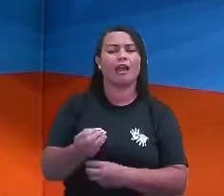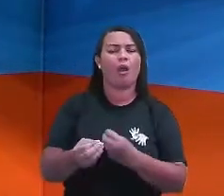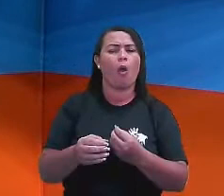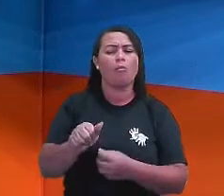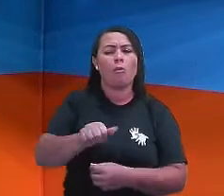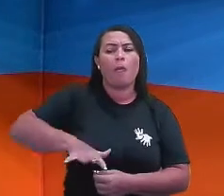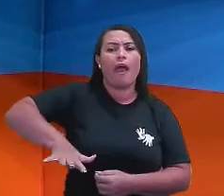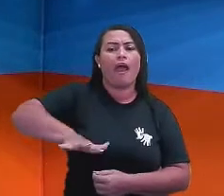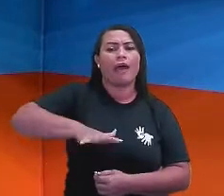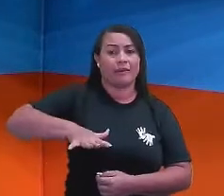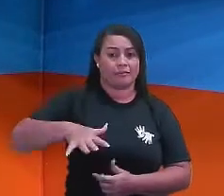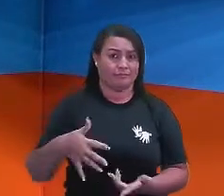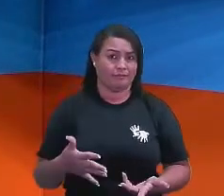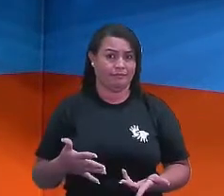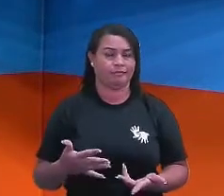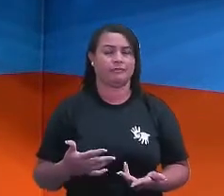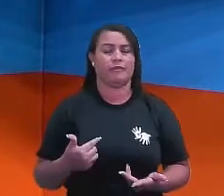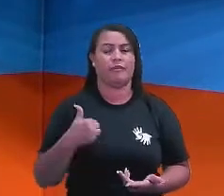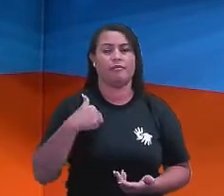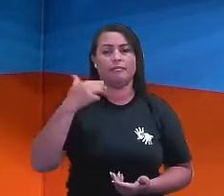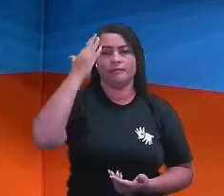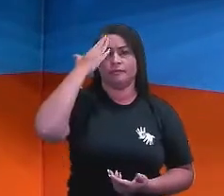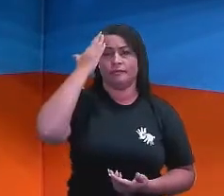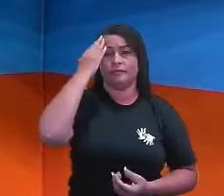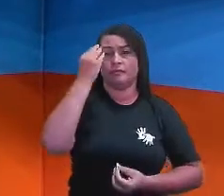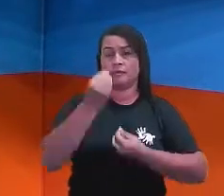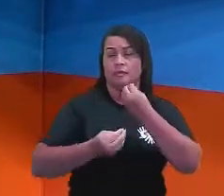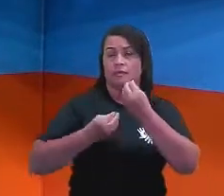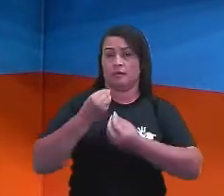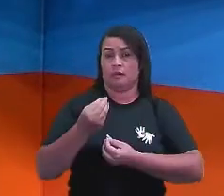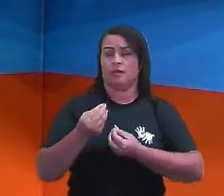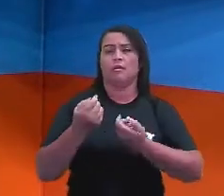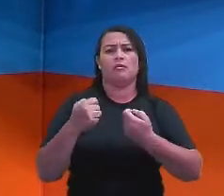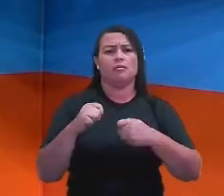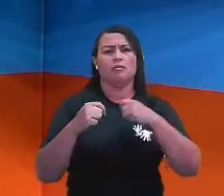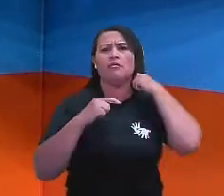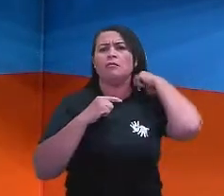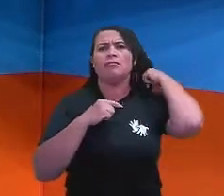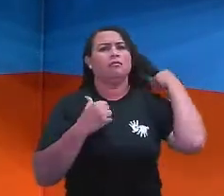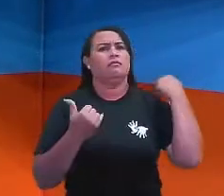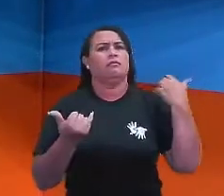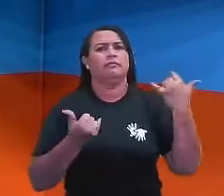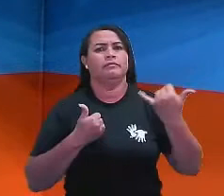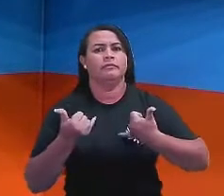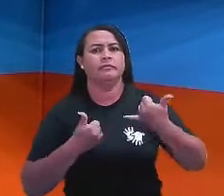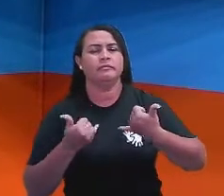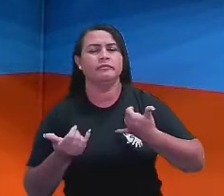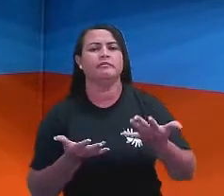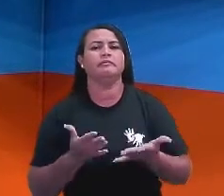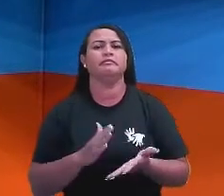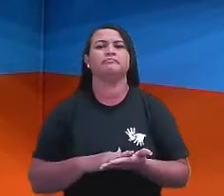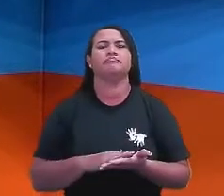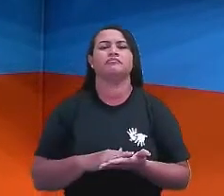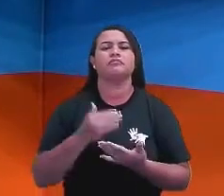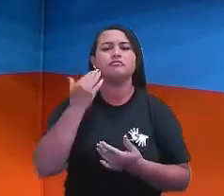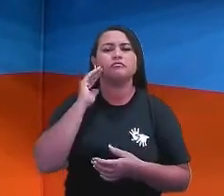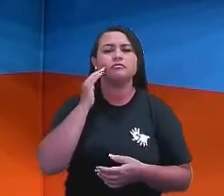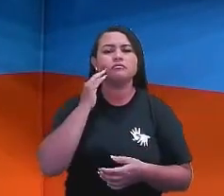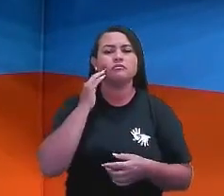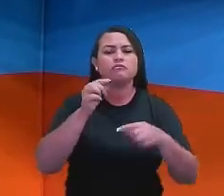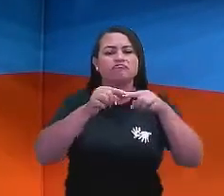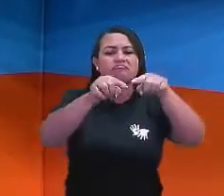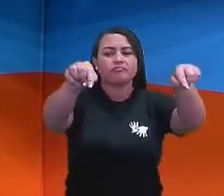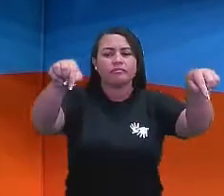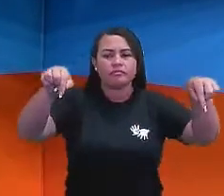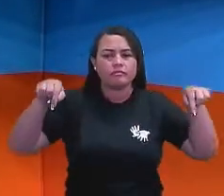para que eu possa saber isso, eu tenho lá as informações, né, todo aquele território de Vitória